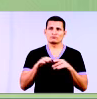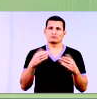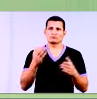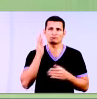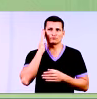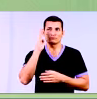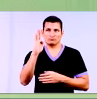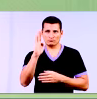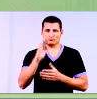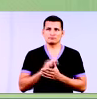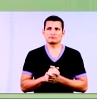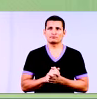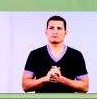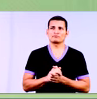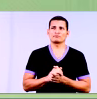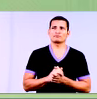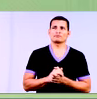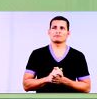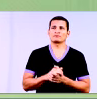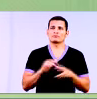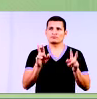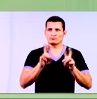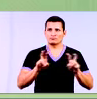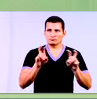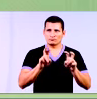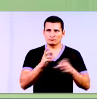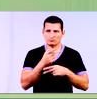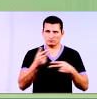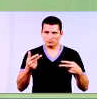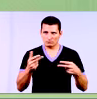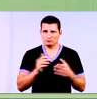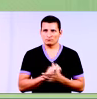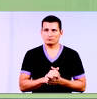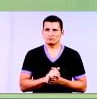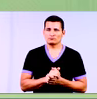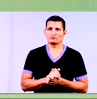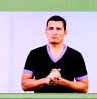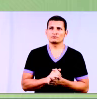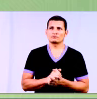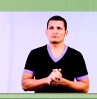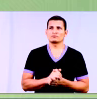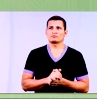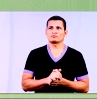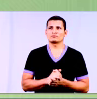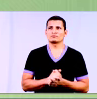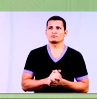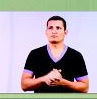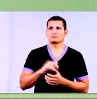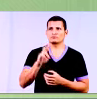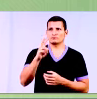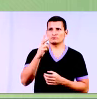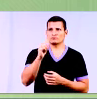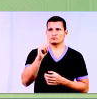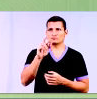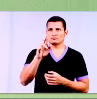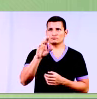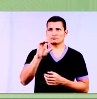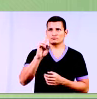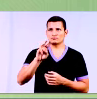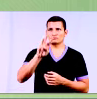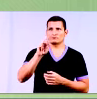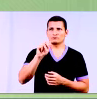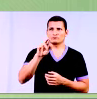aqui, tá? Quais são os principais componentes do computador? Do hardware, né? O principal componente do hardware, da parte